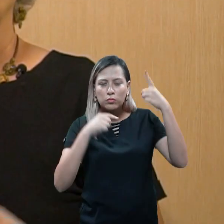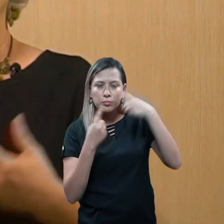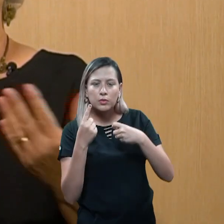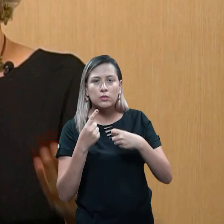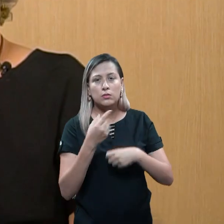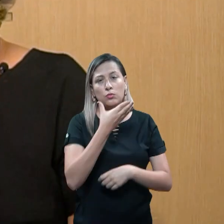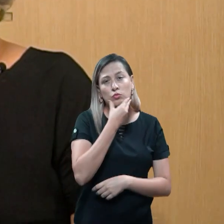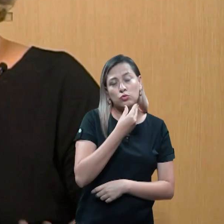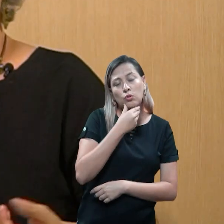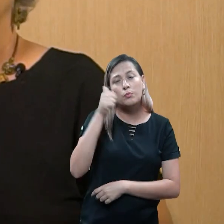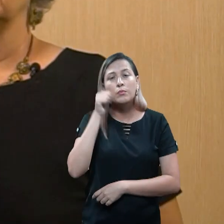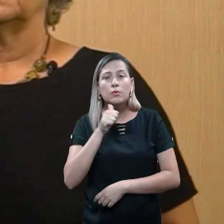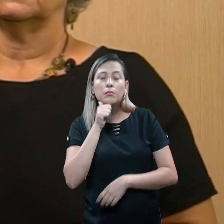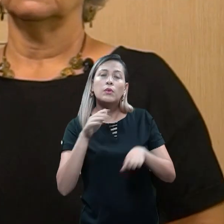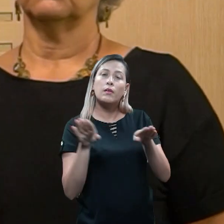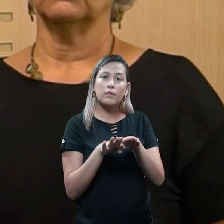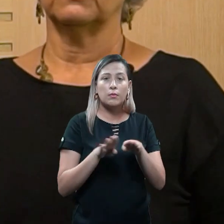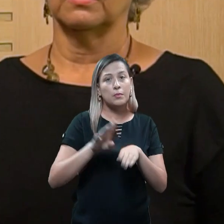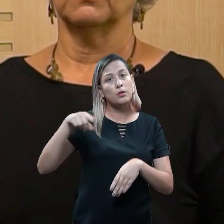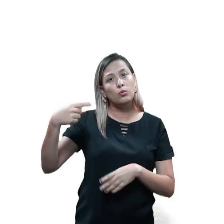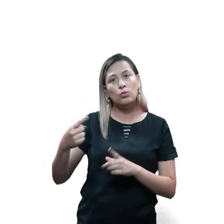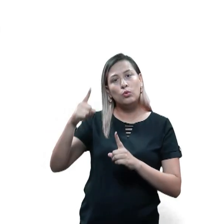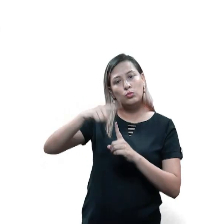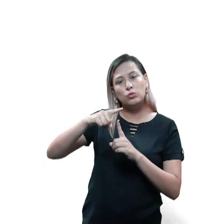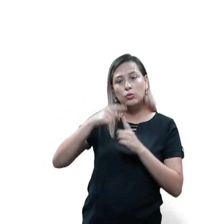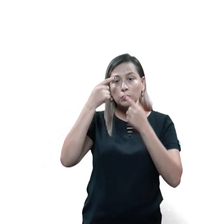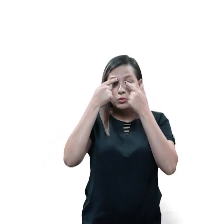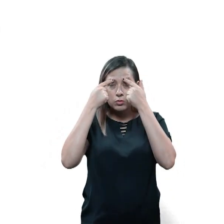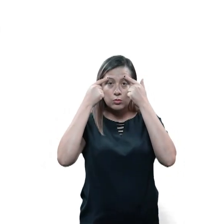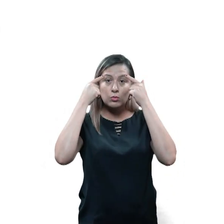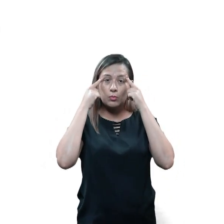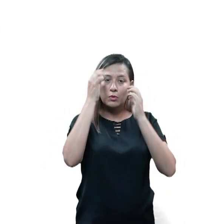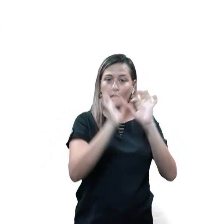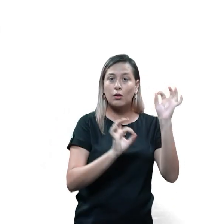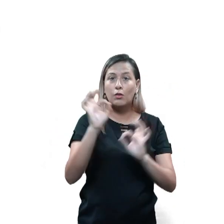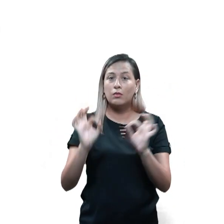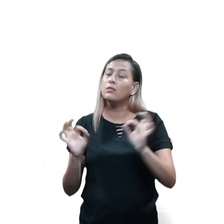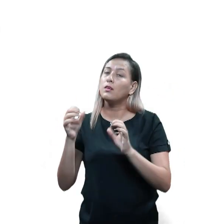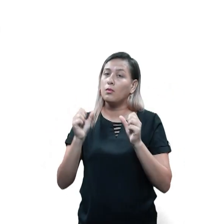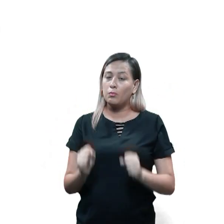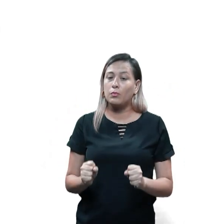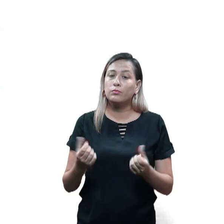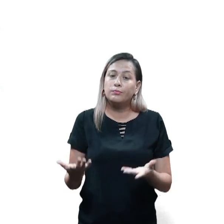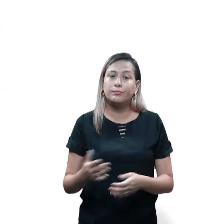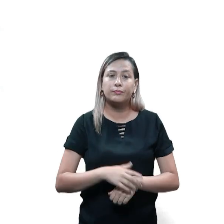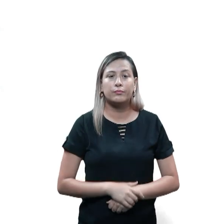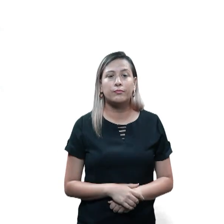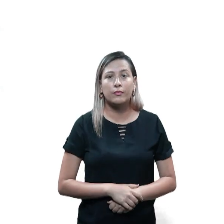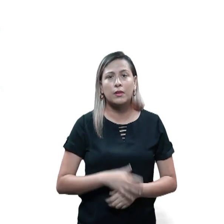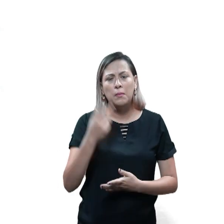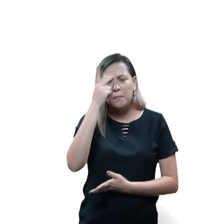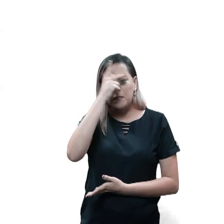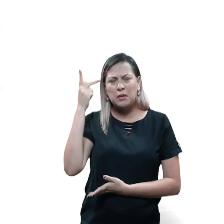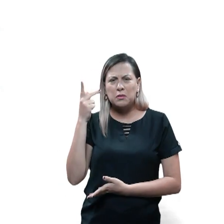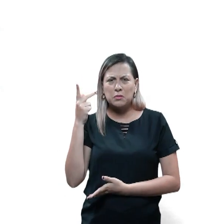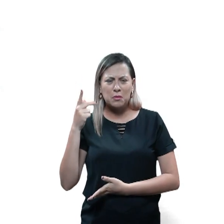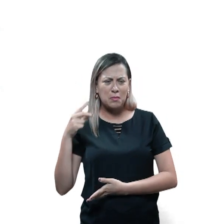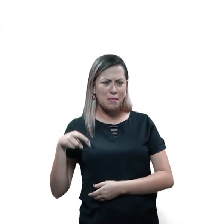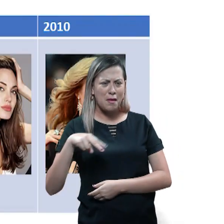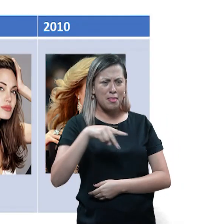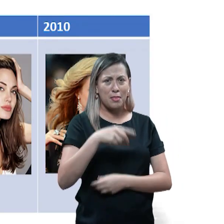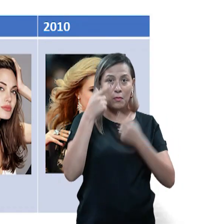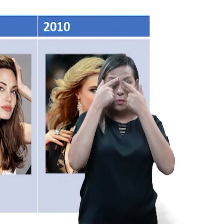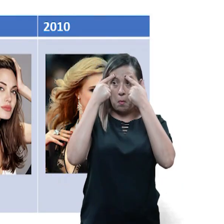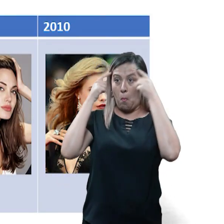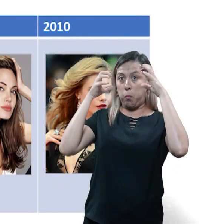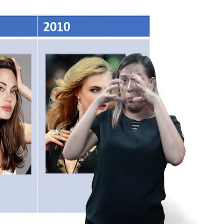sempre que todo tipo de sobrancelha tem solução. Afinal, quem é que vai ainda querer desfilar por aí com uma sobrancelha